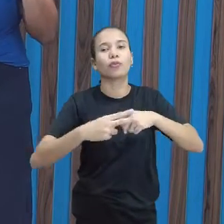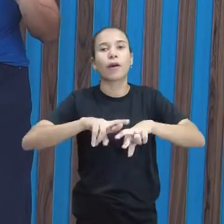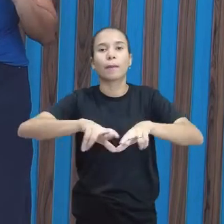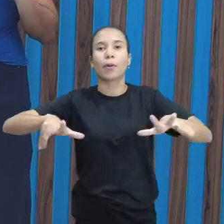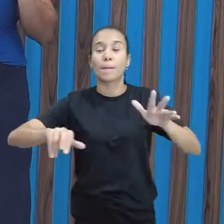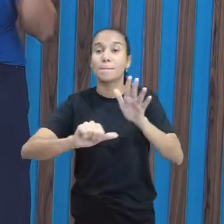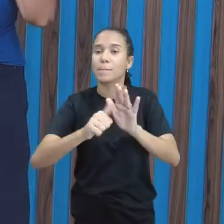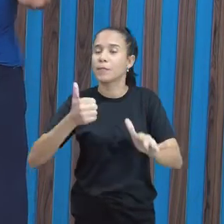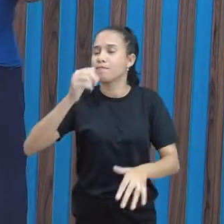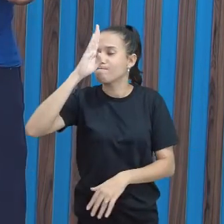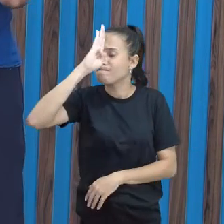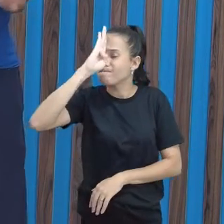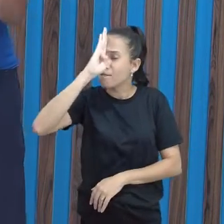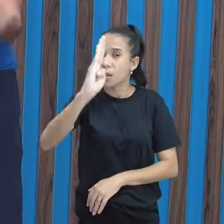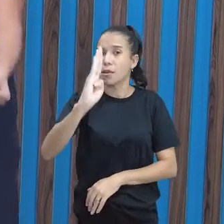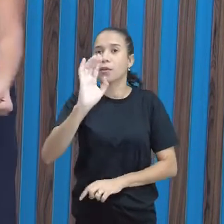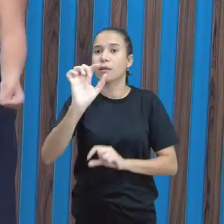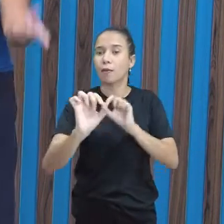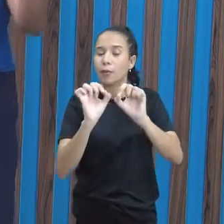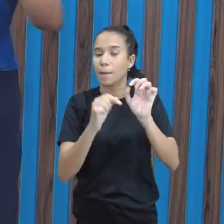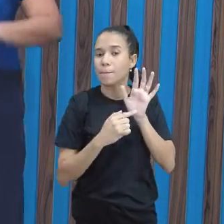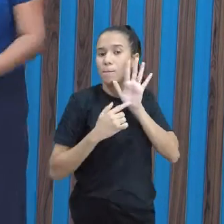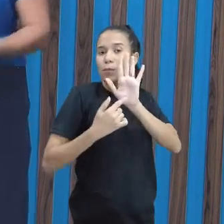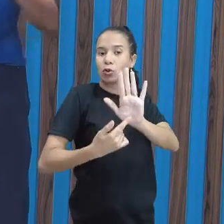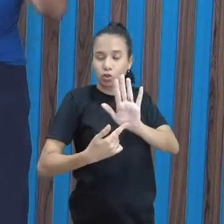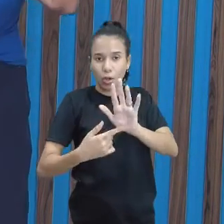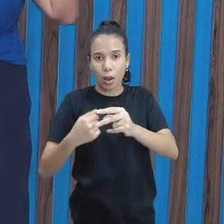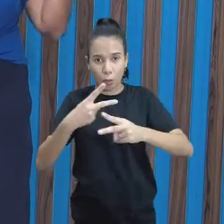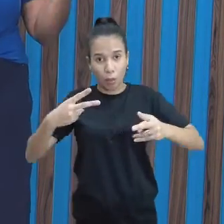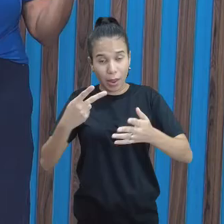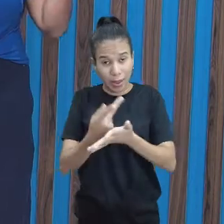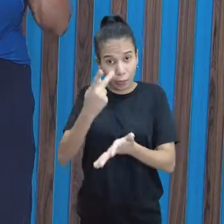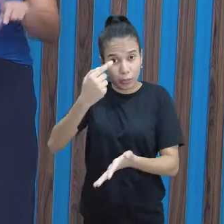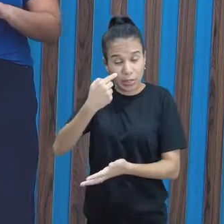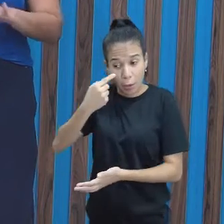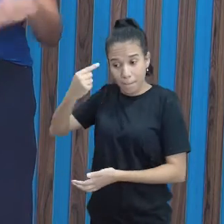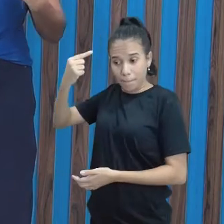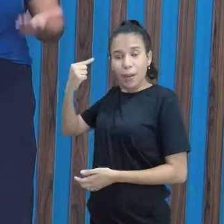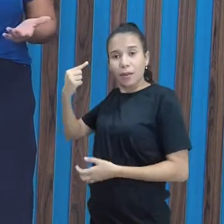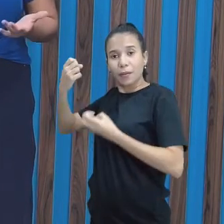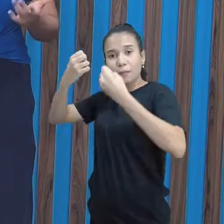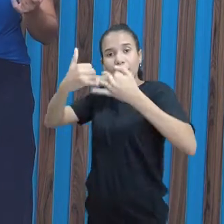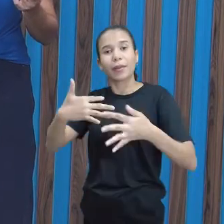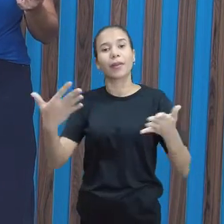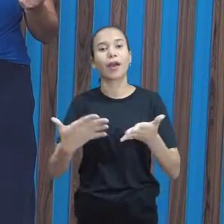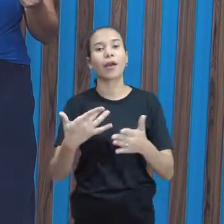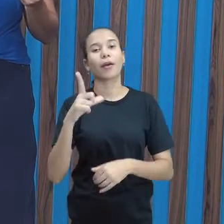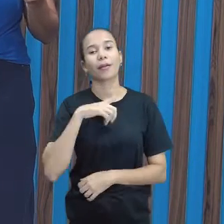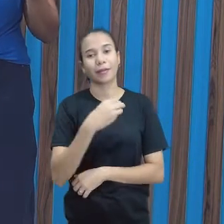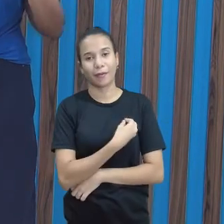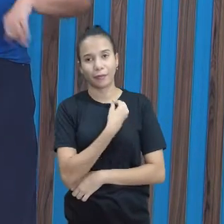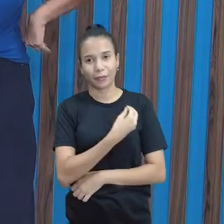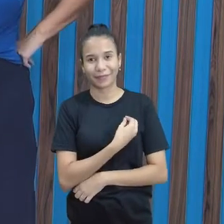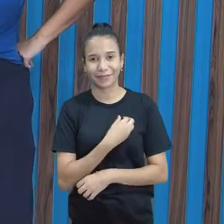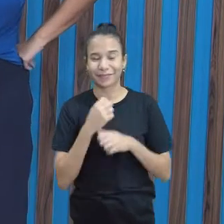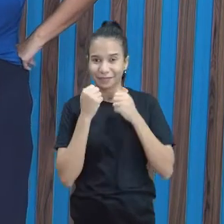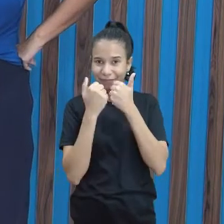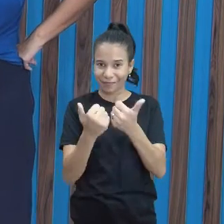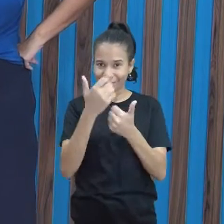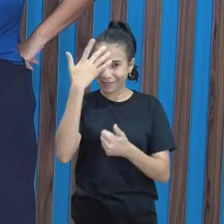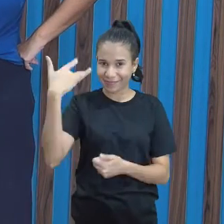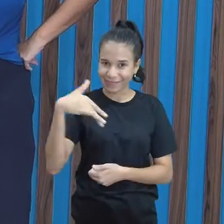na primeira, que é de expressar fatos em uma época passada, descrevendo o que então era presente. Joia,